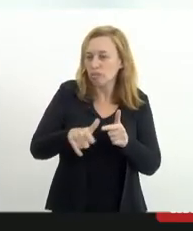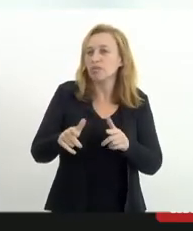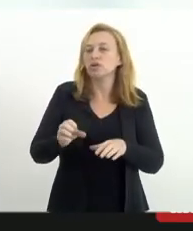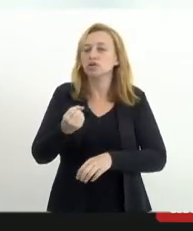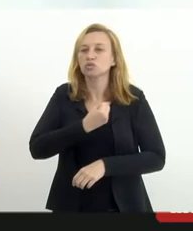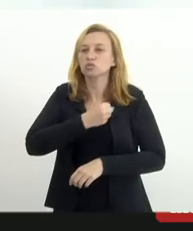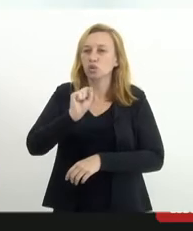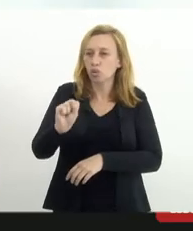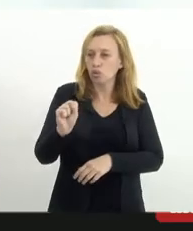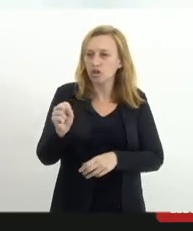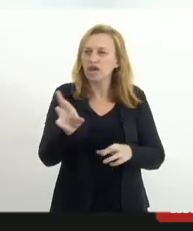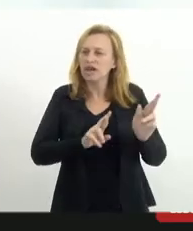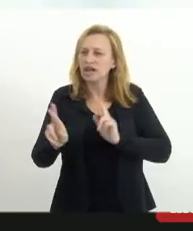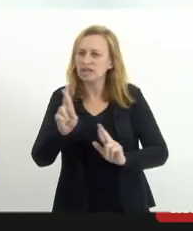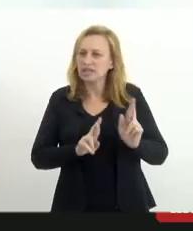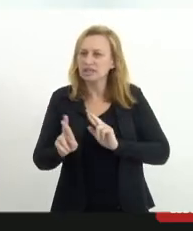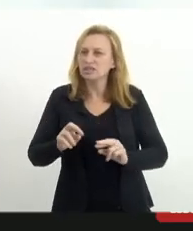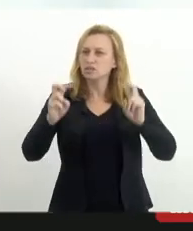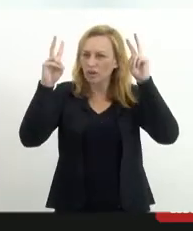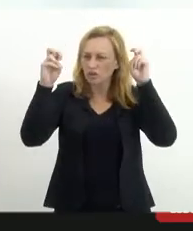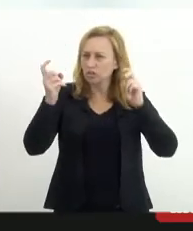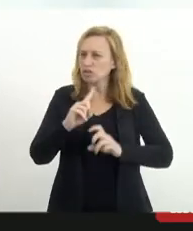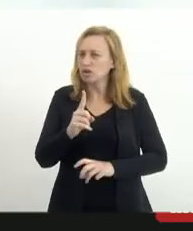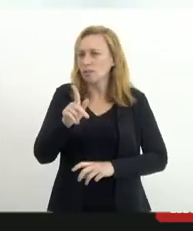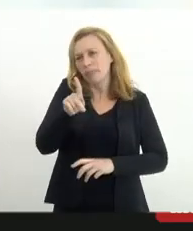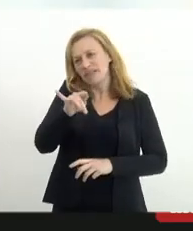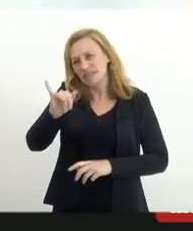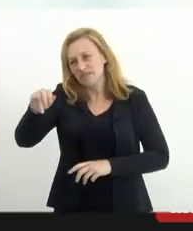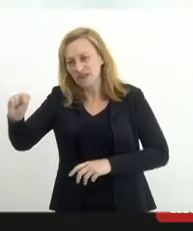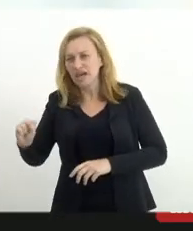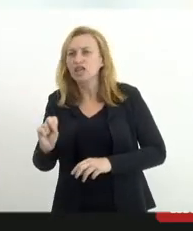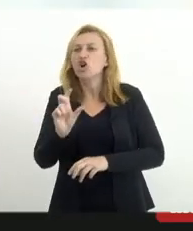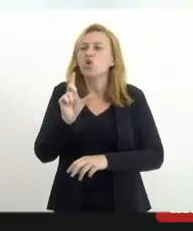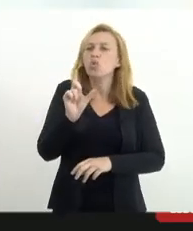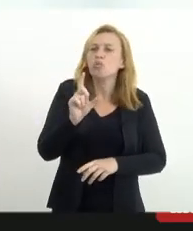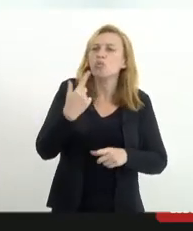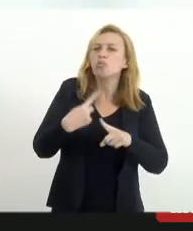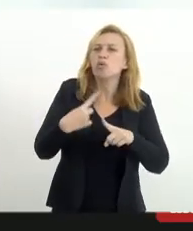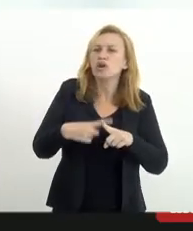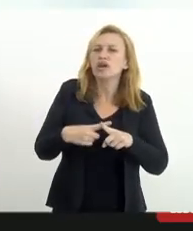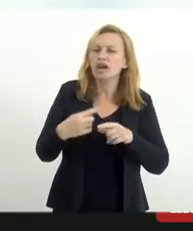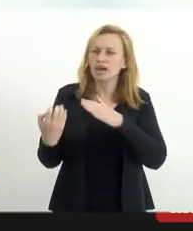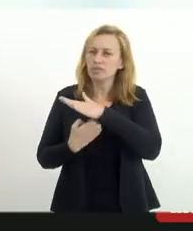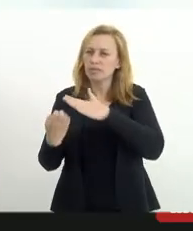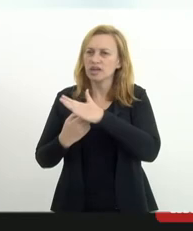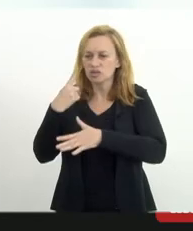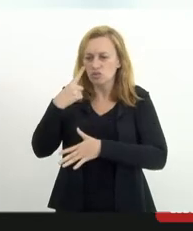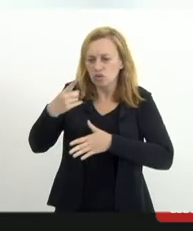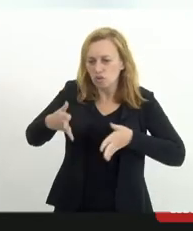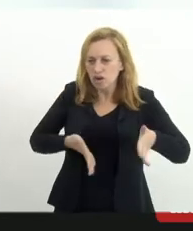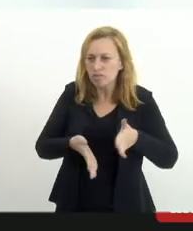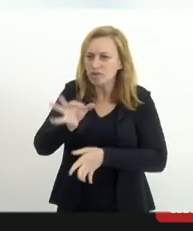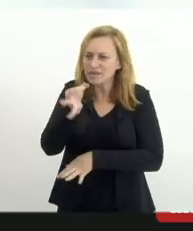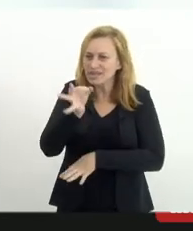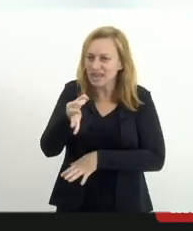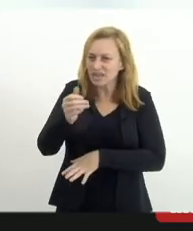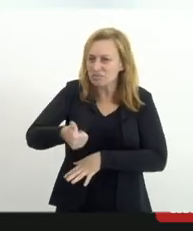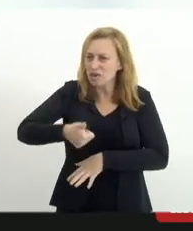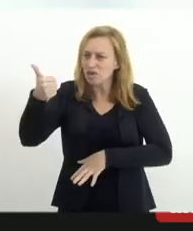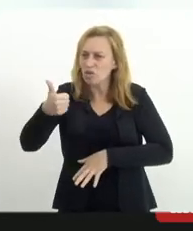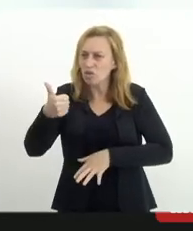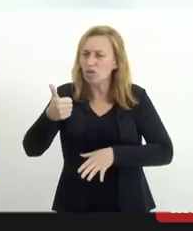Oito, em relação às teses não pacificadas, por que a empresa não busca o caminho legal e necessário para construir